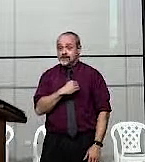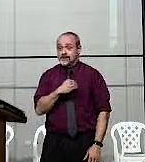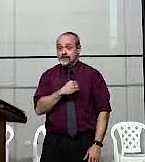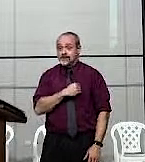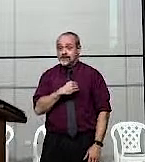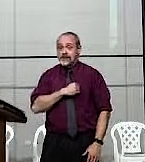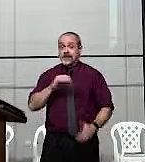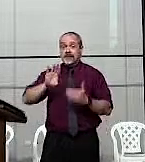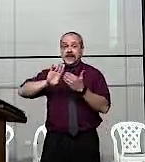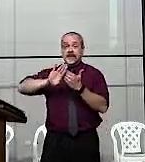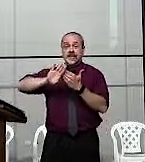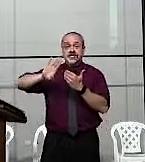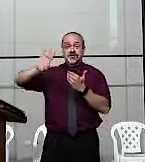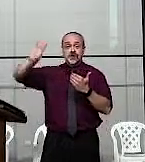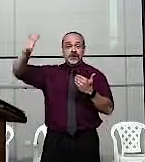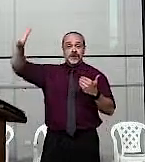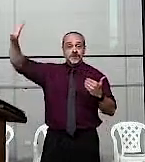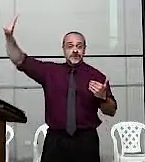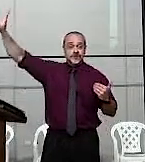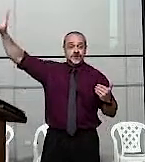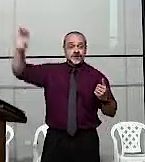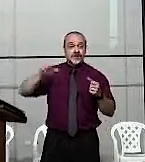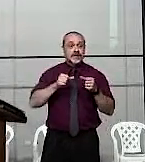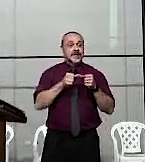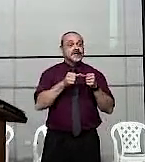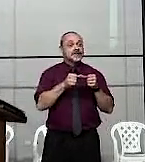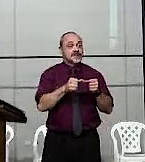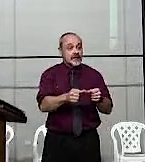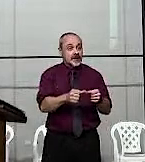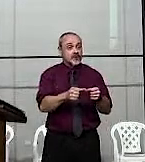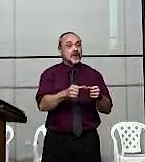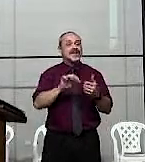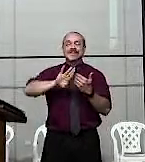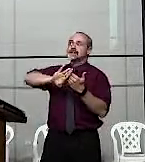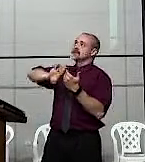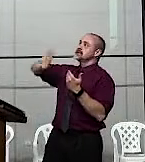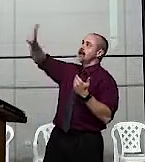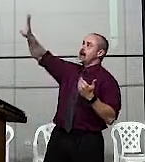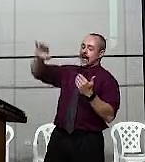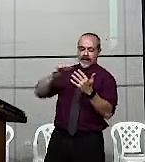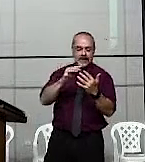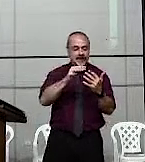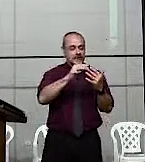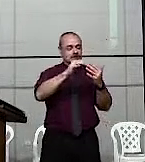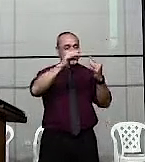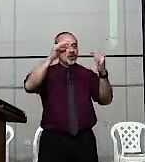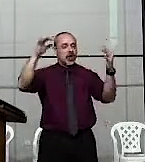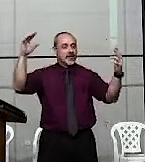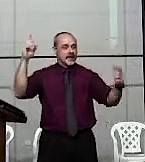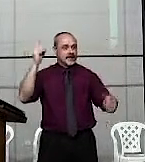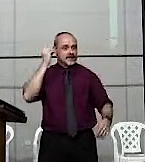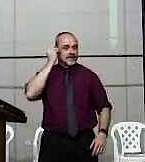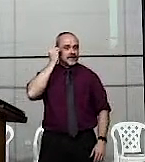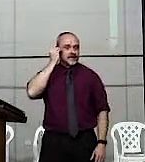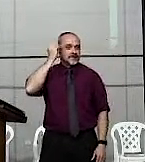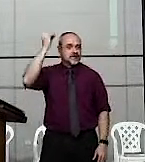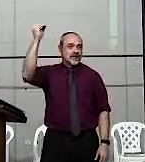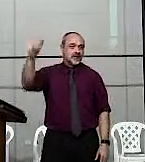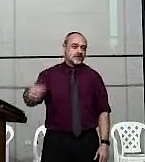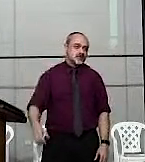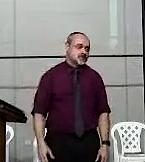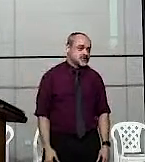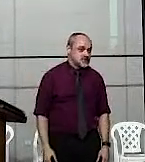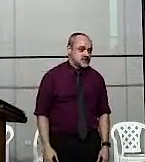pecaram e destituídos estão da glória